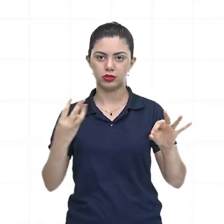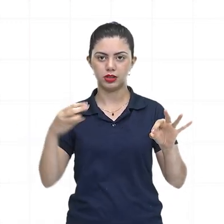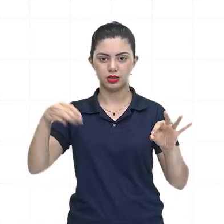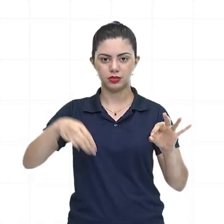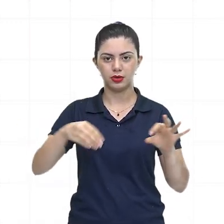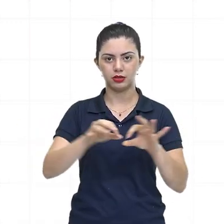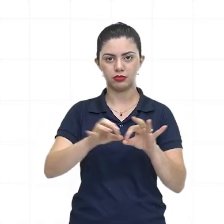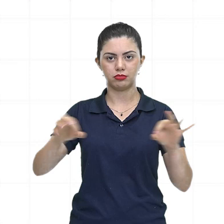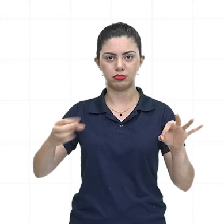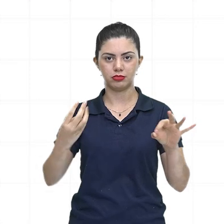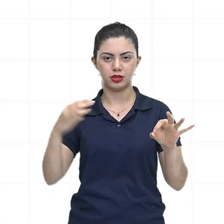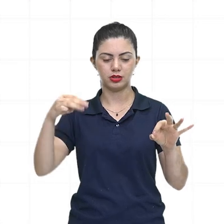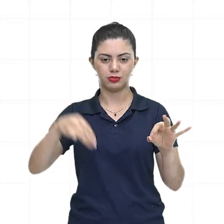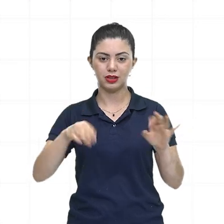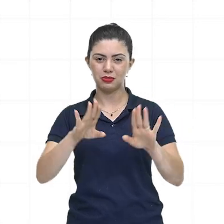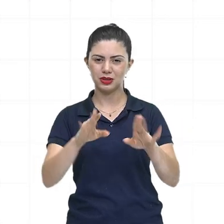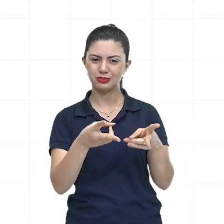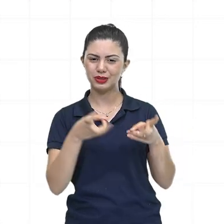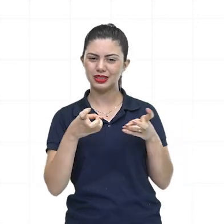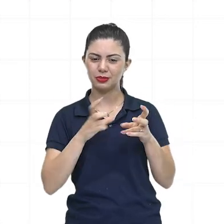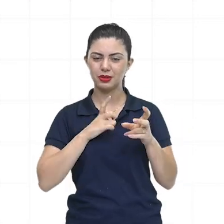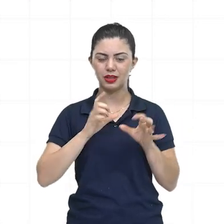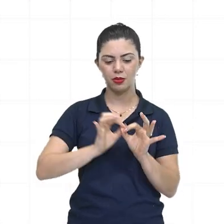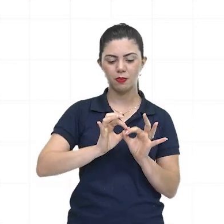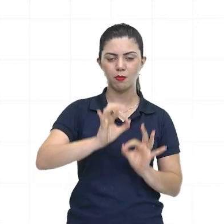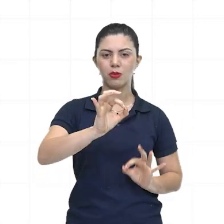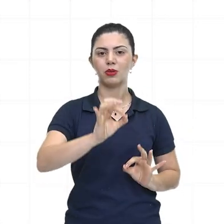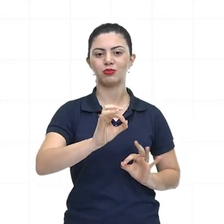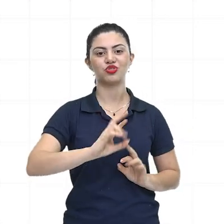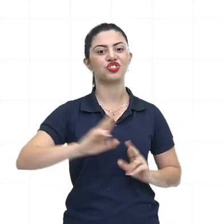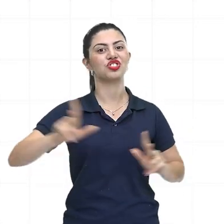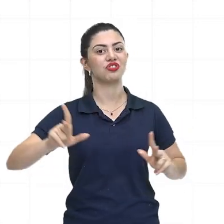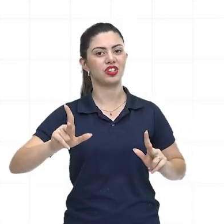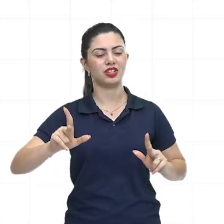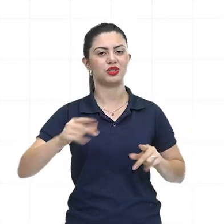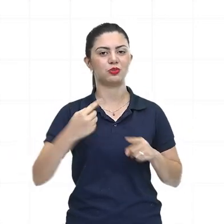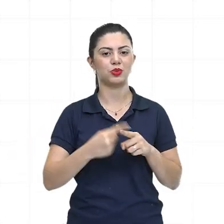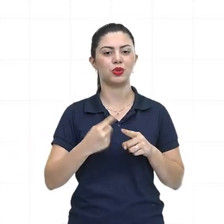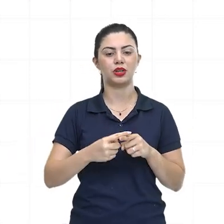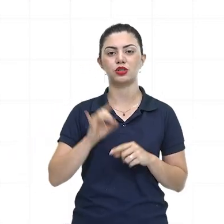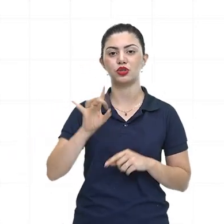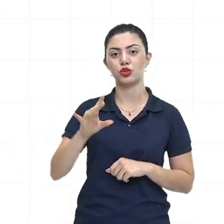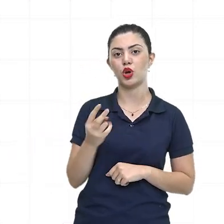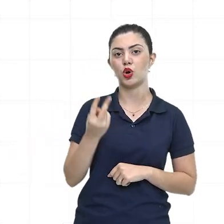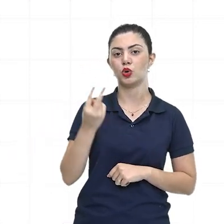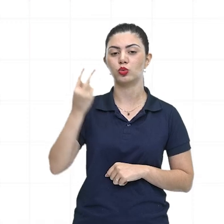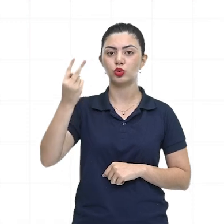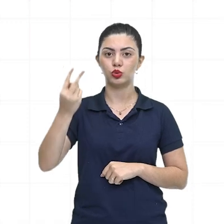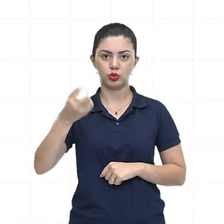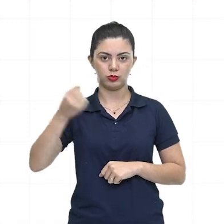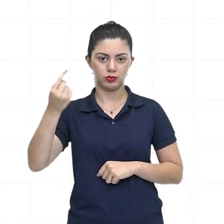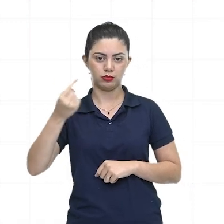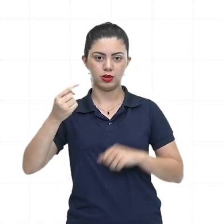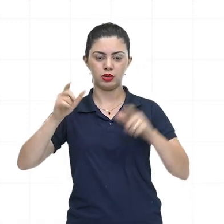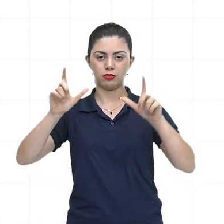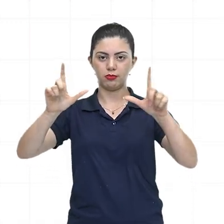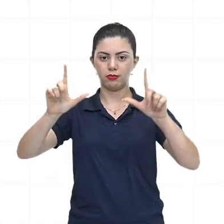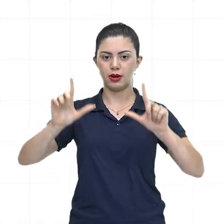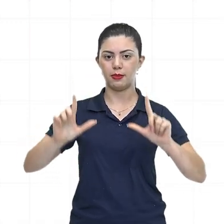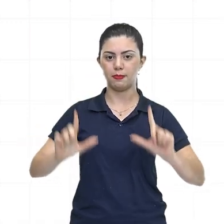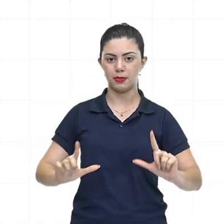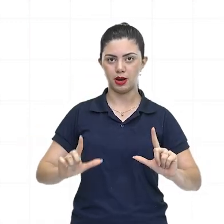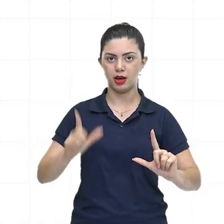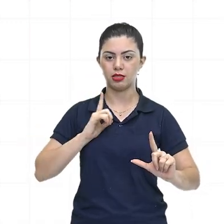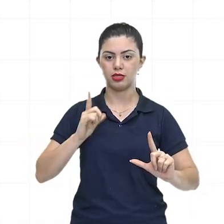certo? No entanto, né, na largura, somente os dois primeiros têm dimensões de 2,5